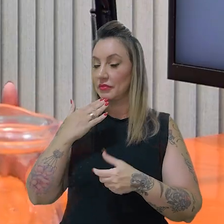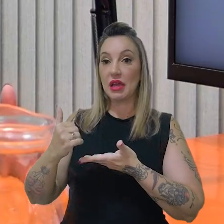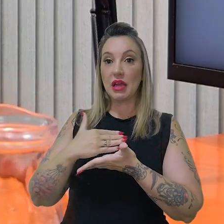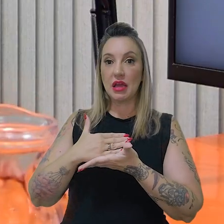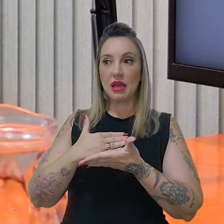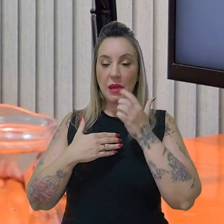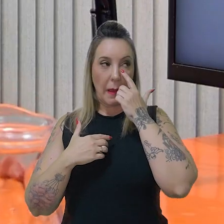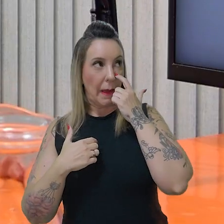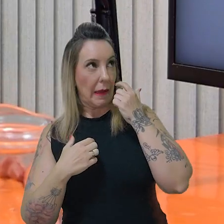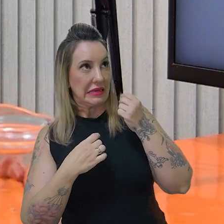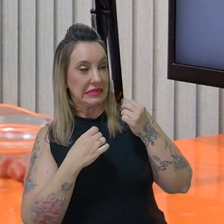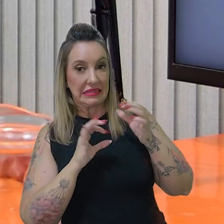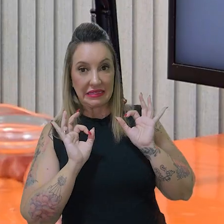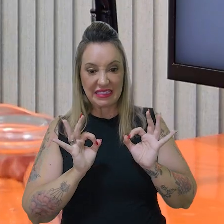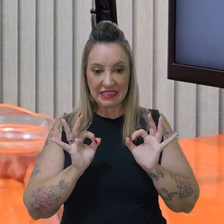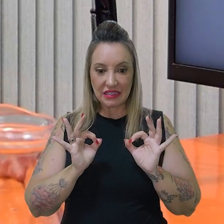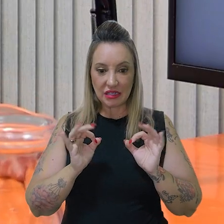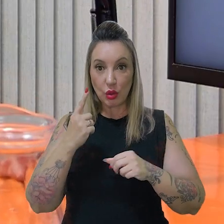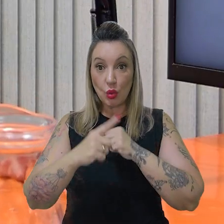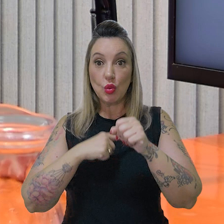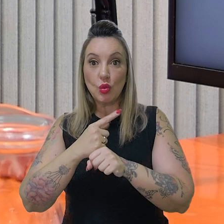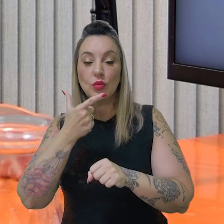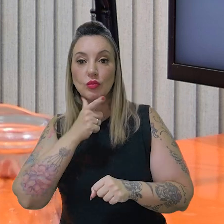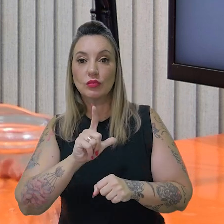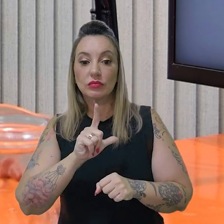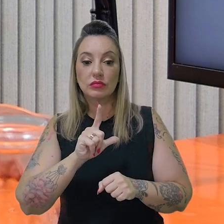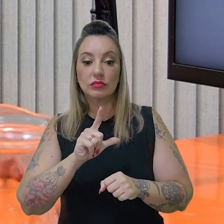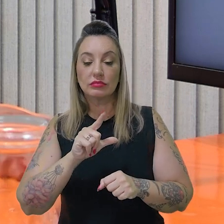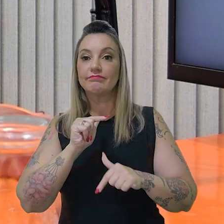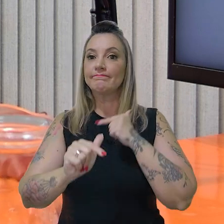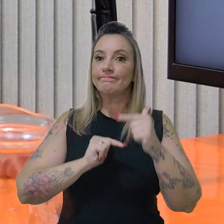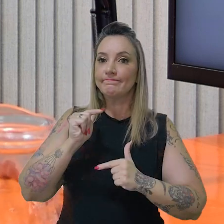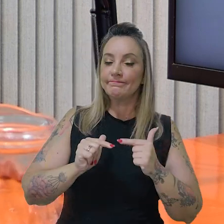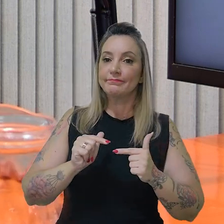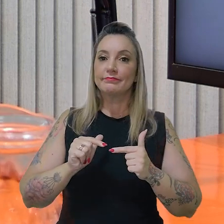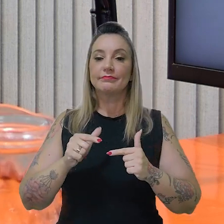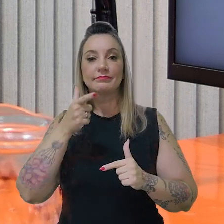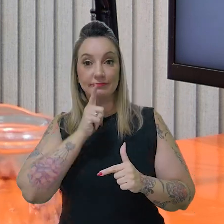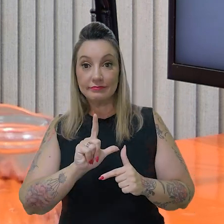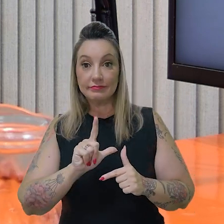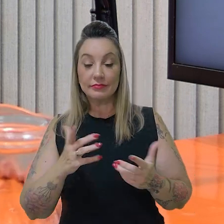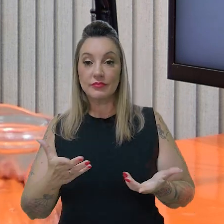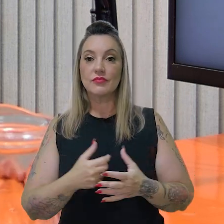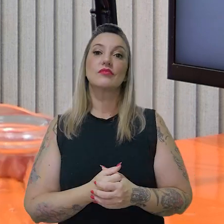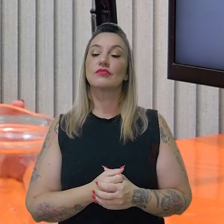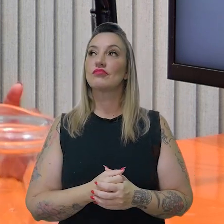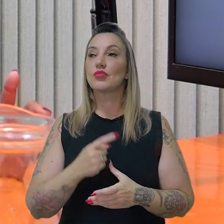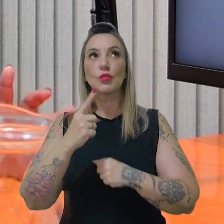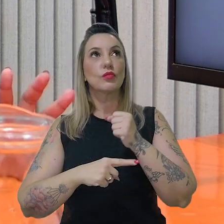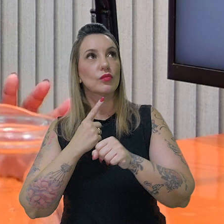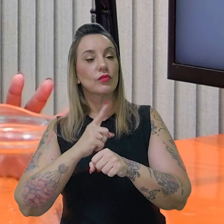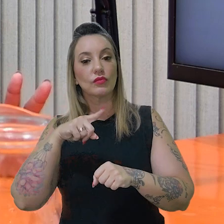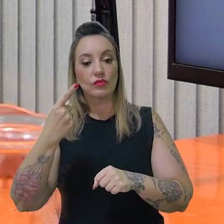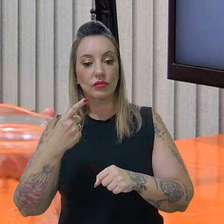ainda fiquei com medo Falei assim Será que em um ano eu consigo ter uma agenda será que um ano eu vou conseguir trabalh será que um ano depois de